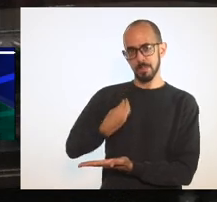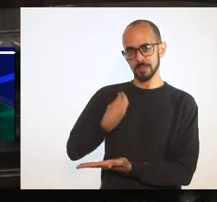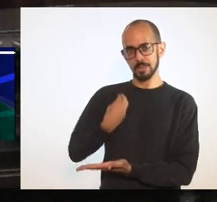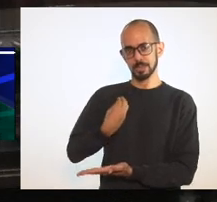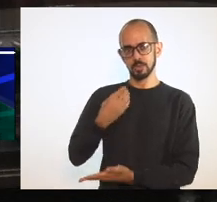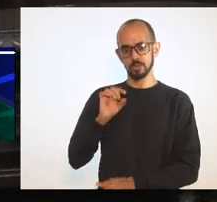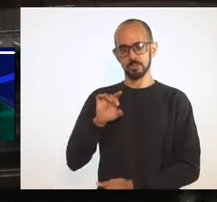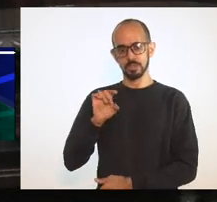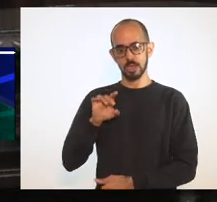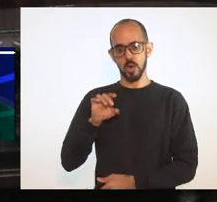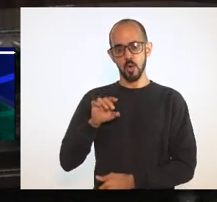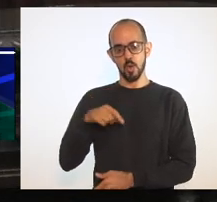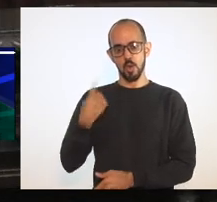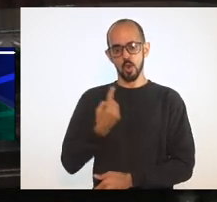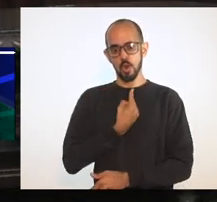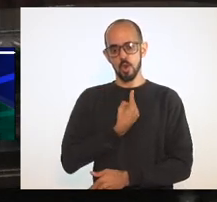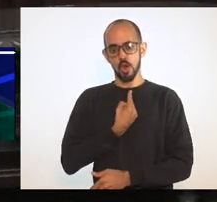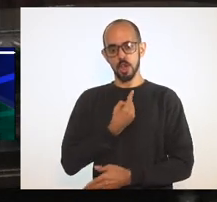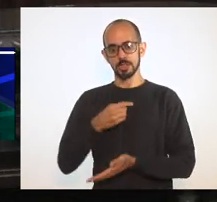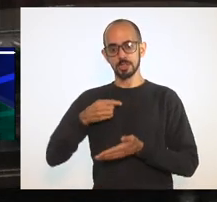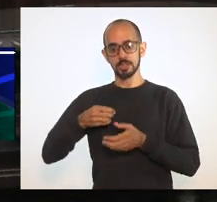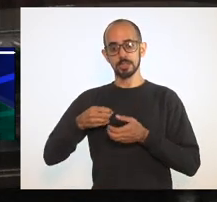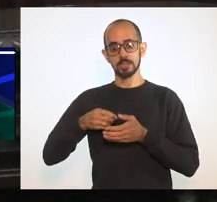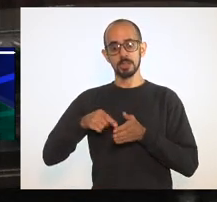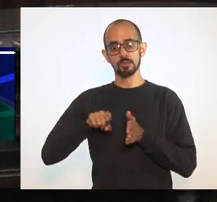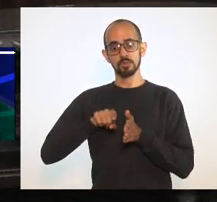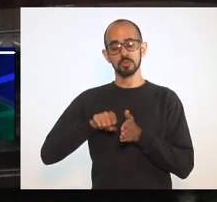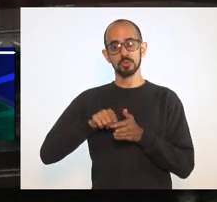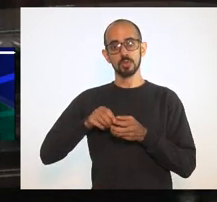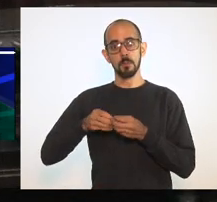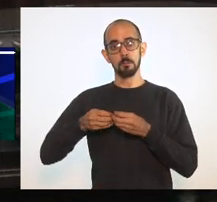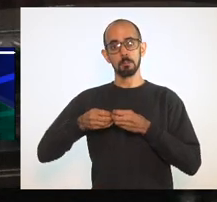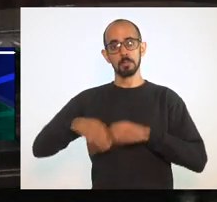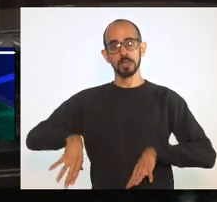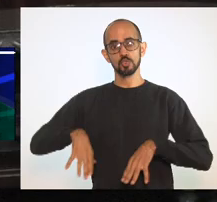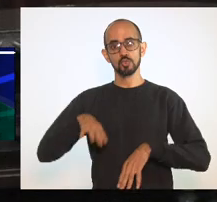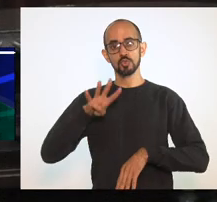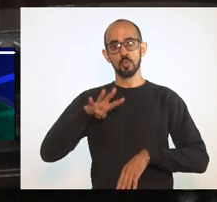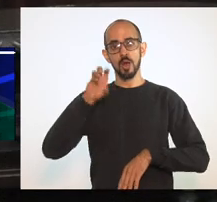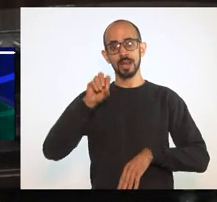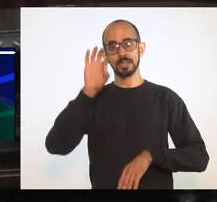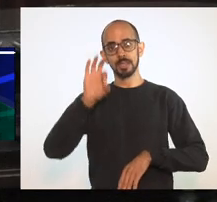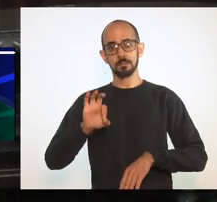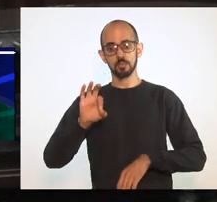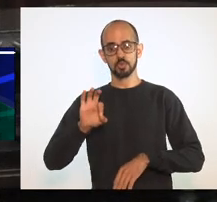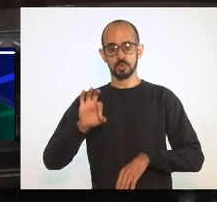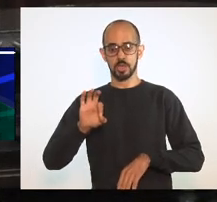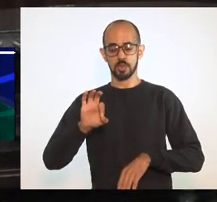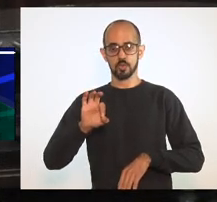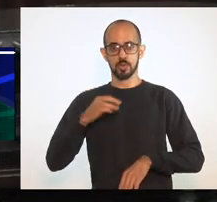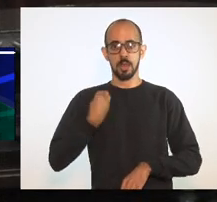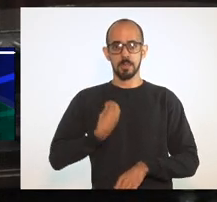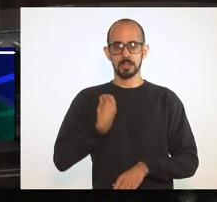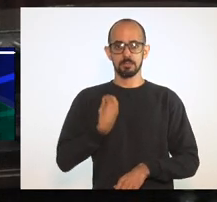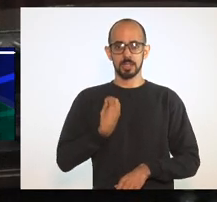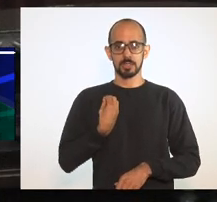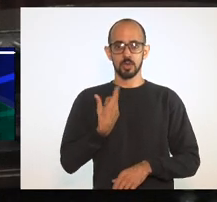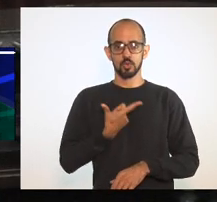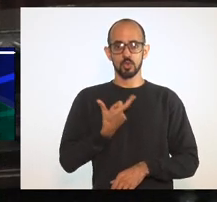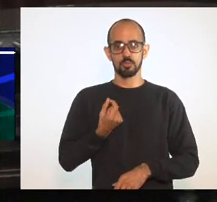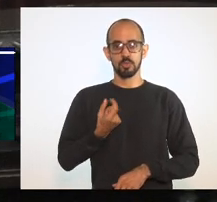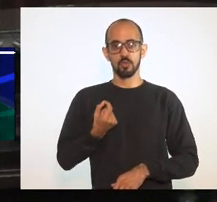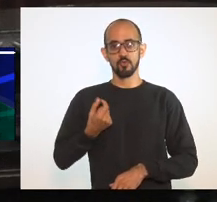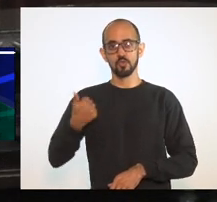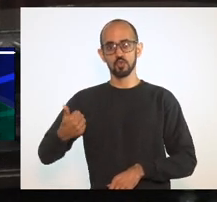nós perdemos mais de 40% da participação especial no